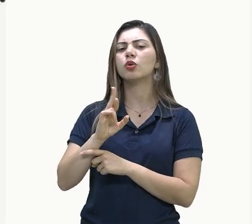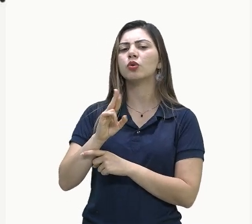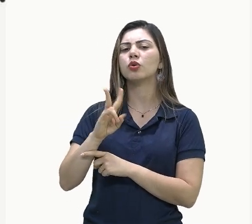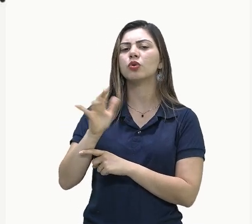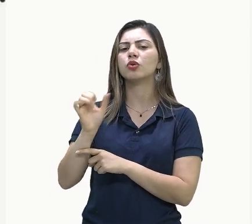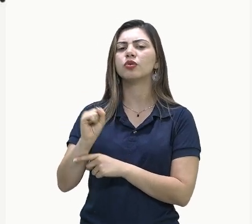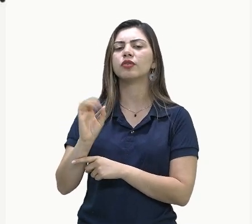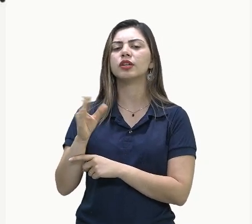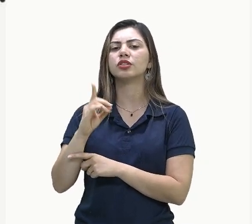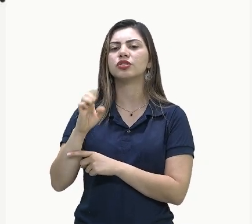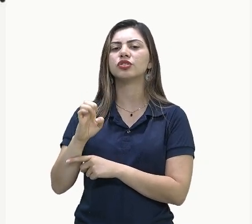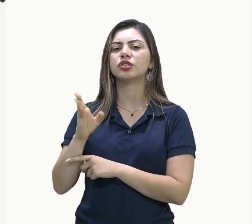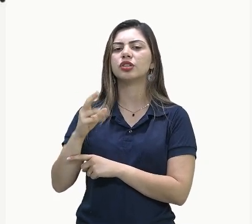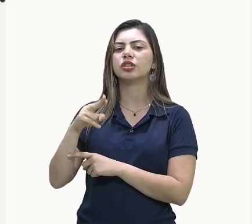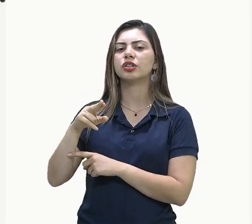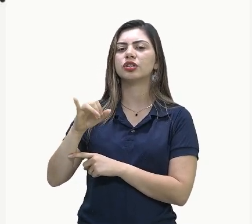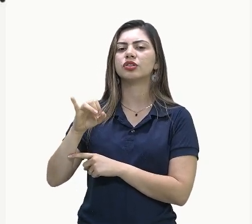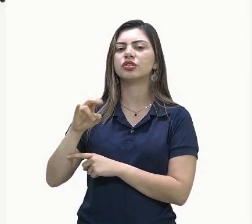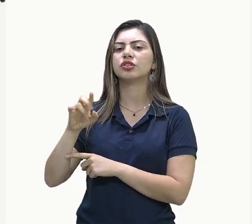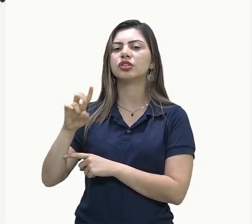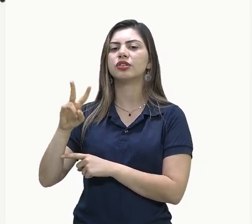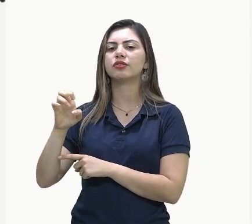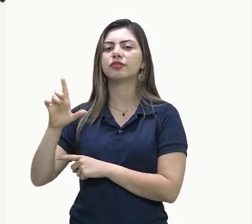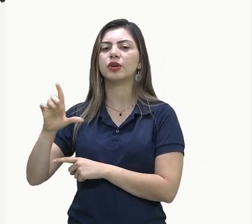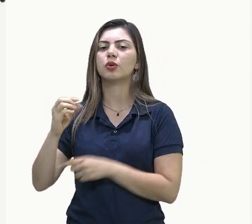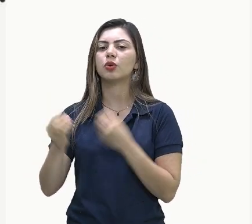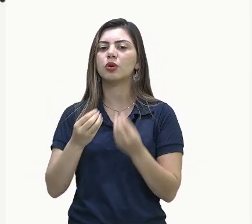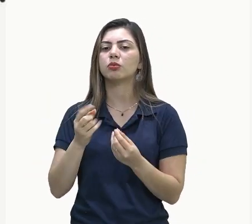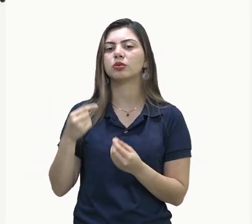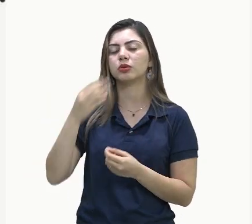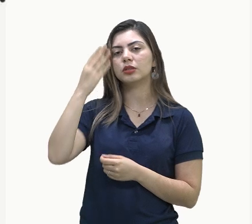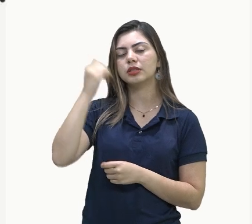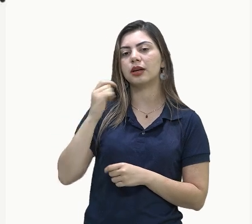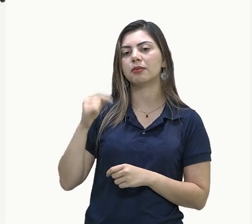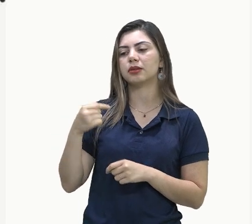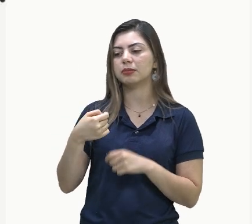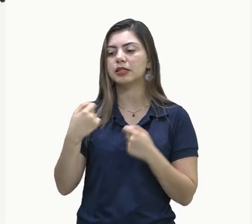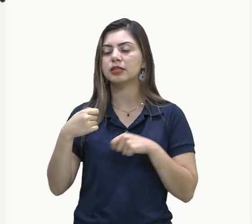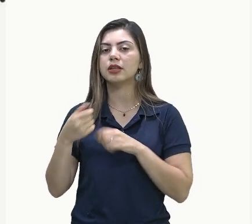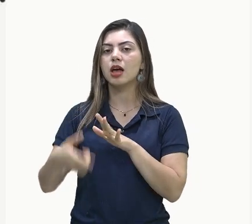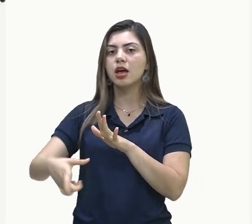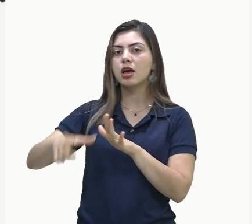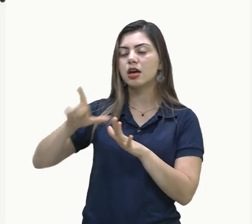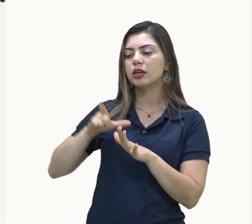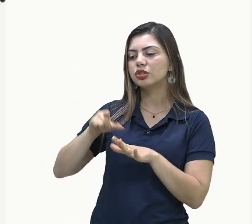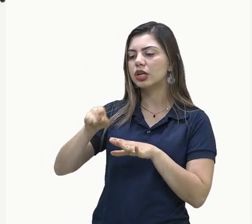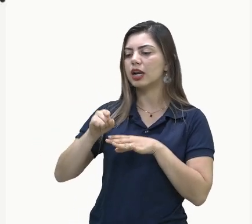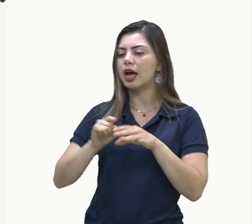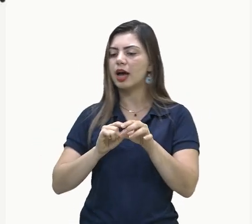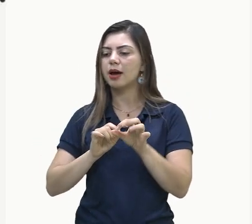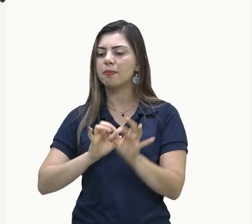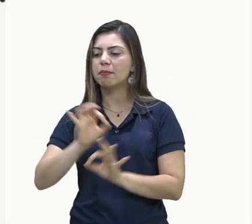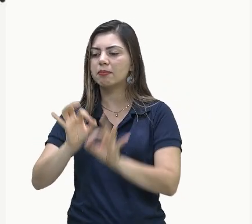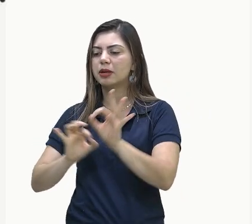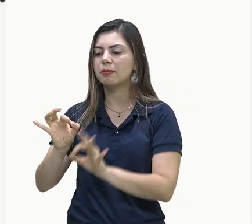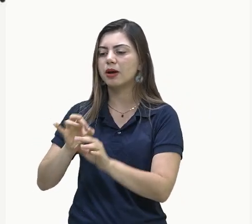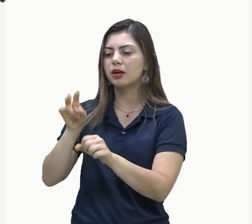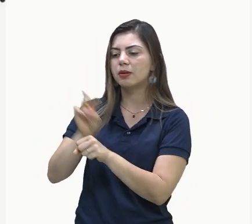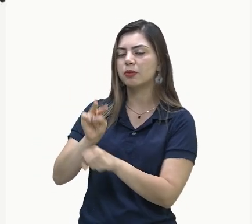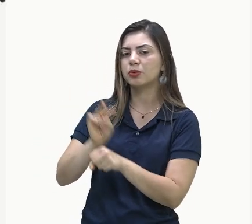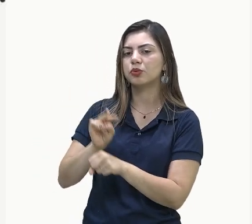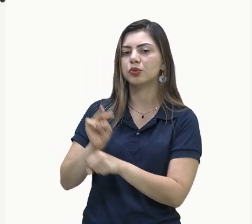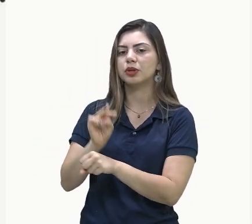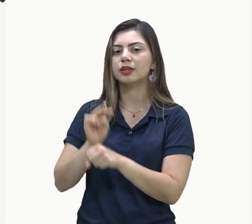consiste basicamente em preparar o solo, seguindo ali a sua elevação natural, né, para que a gente tenha a redução da velocidade